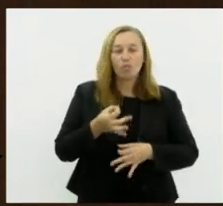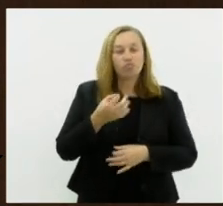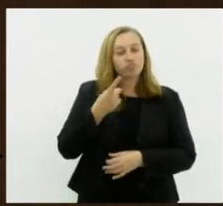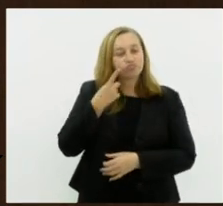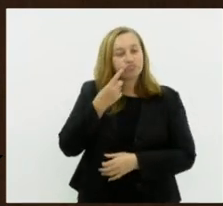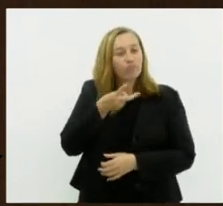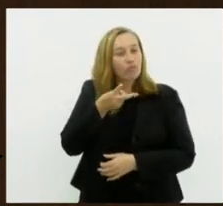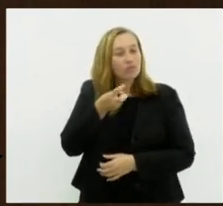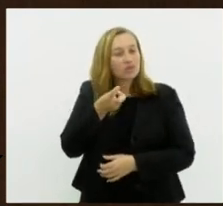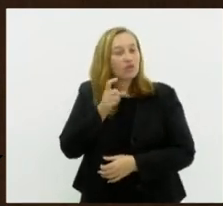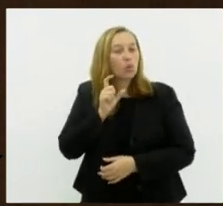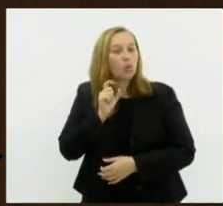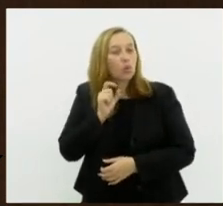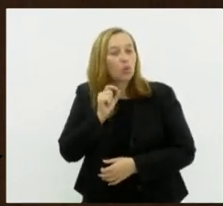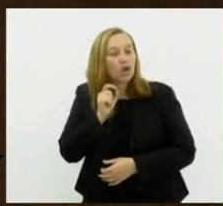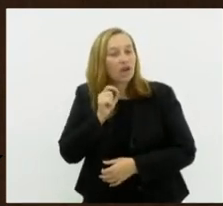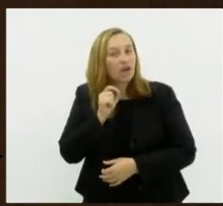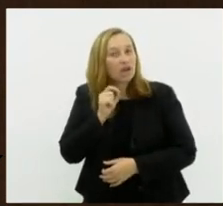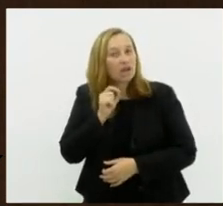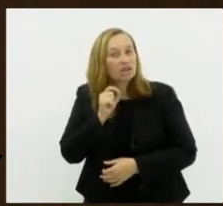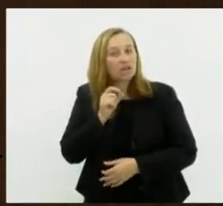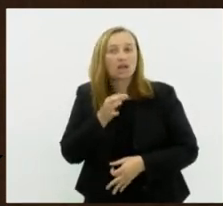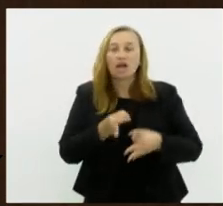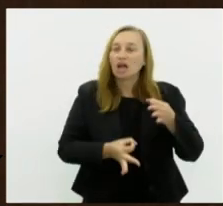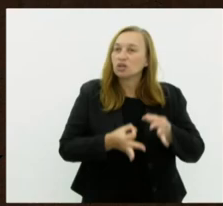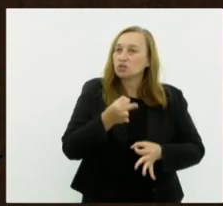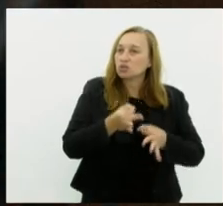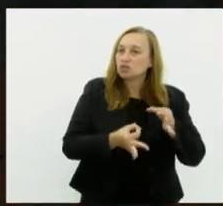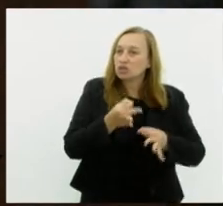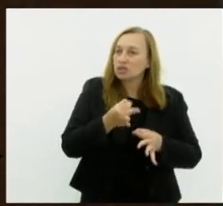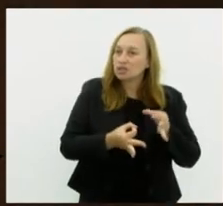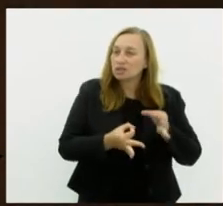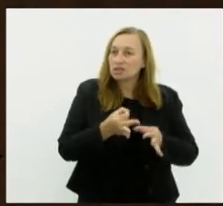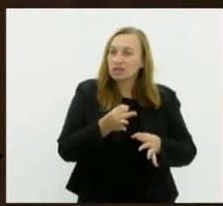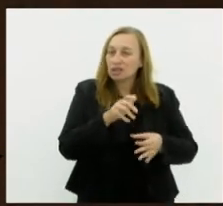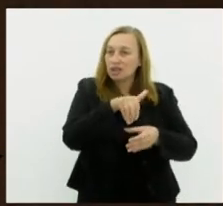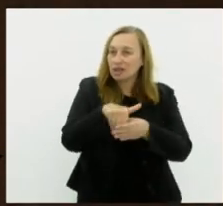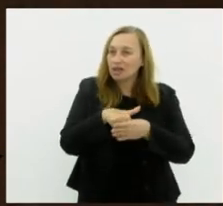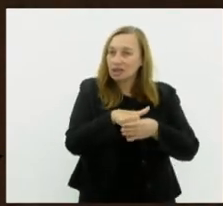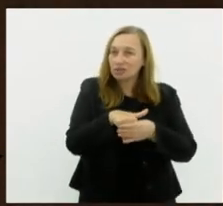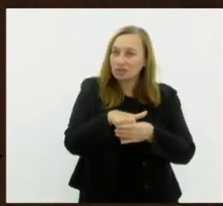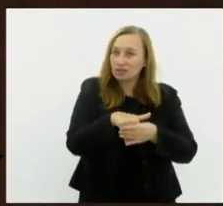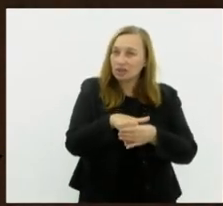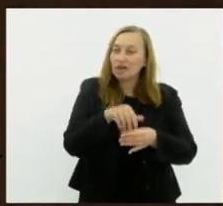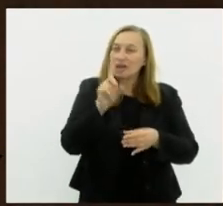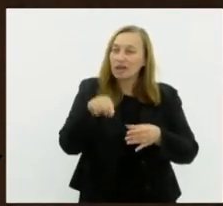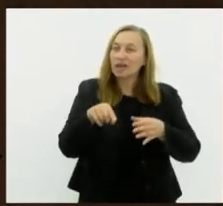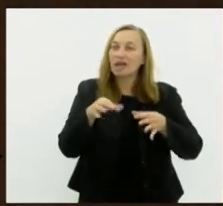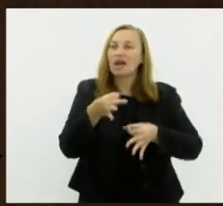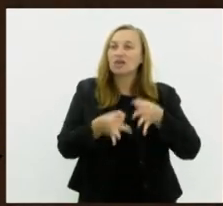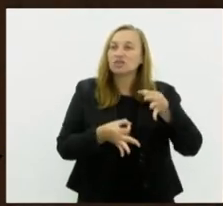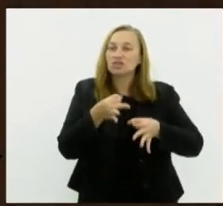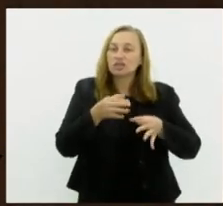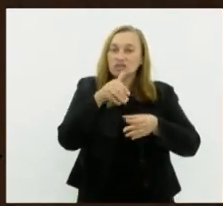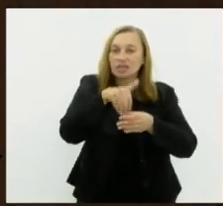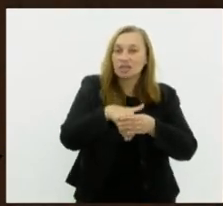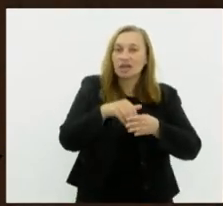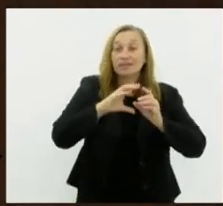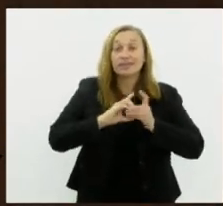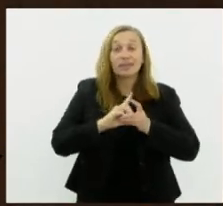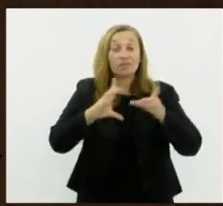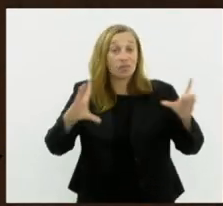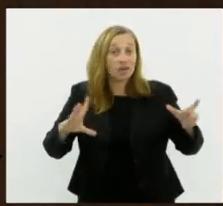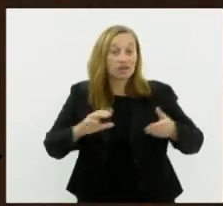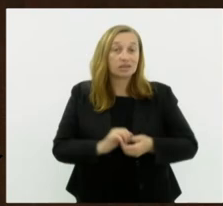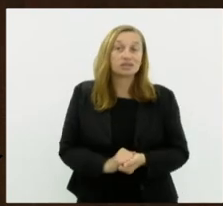verifiquei que a Justiça Eleitoral é a justiça da democracia.